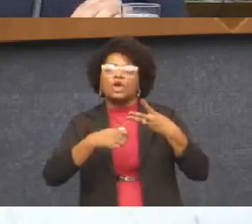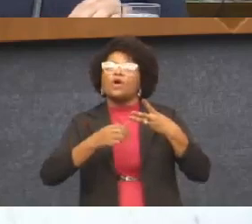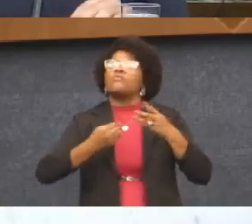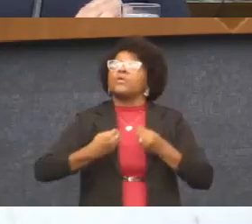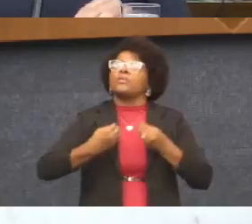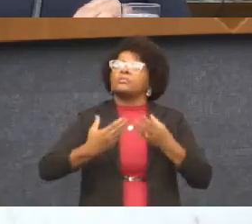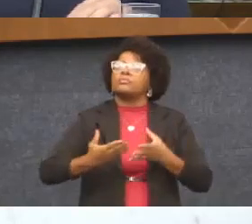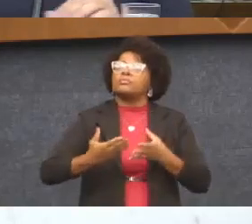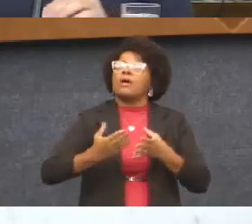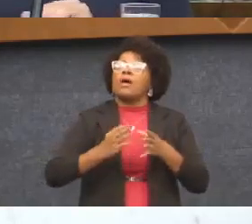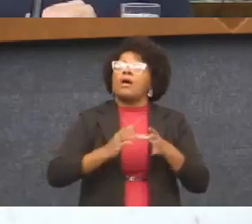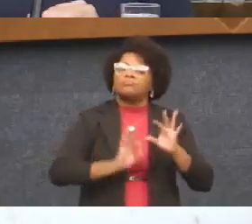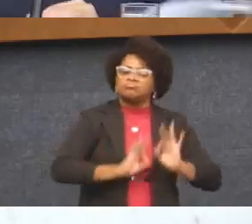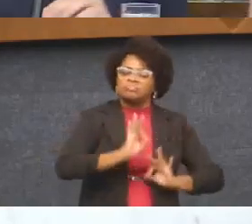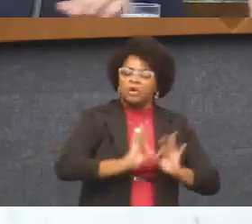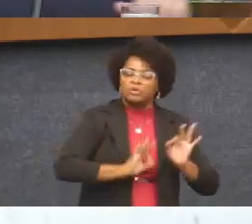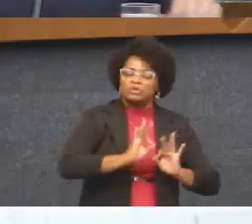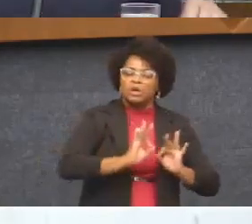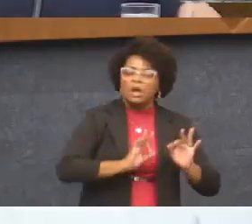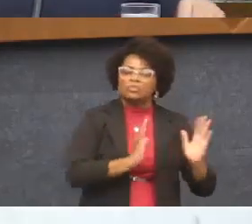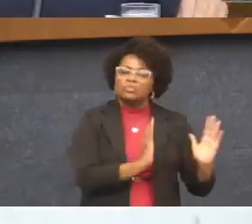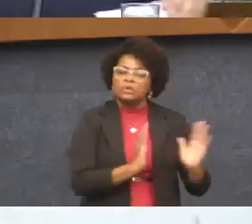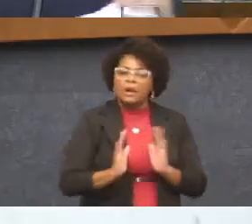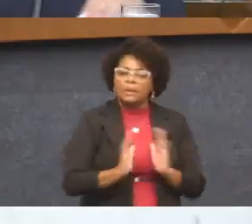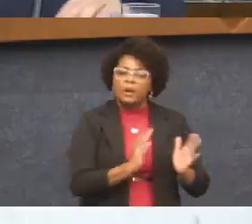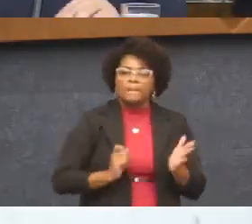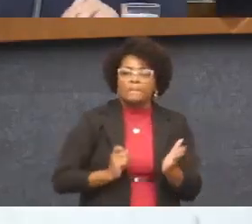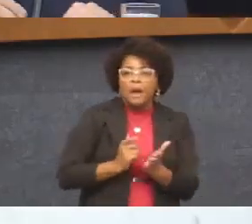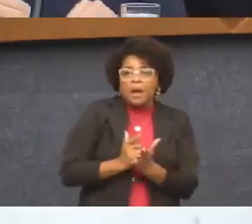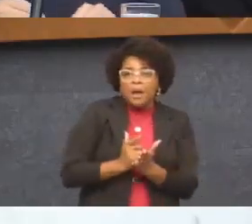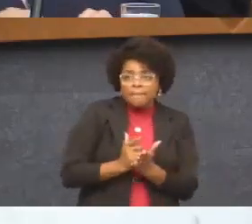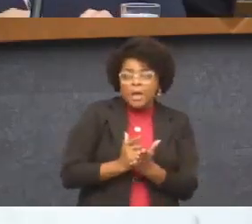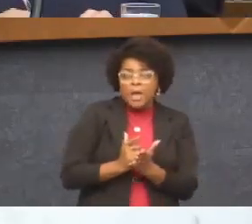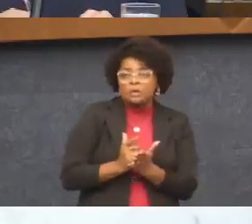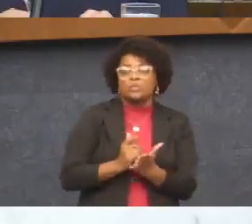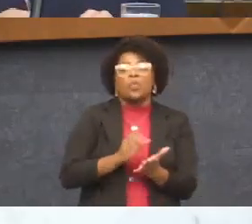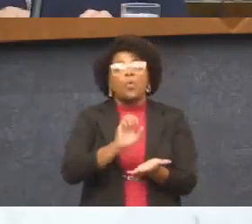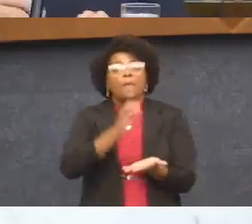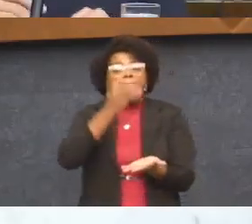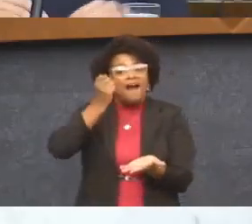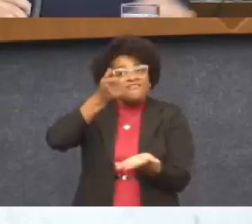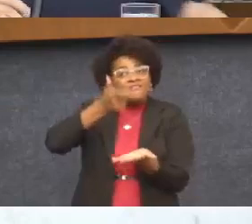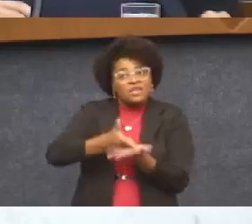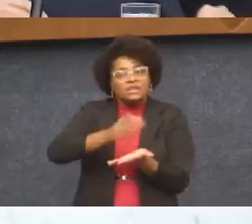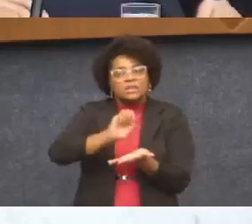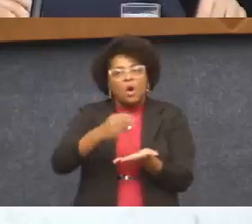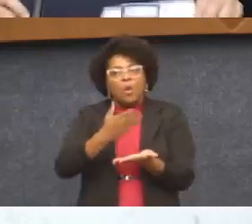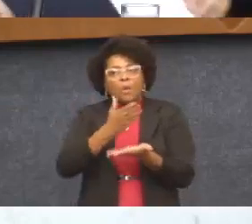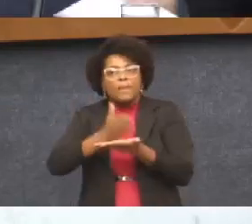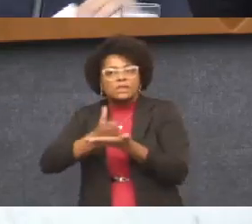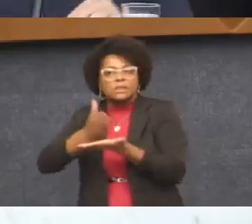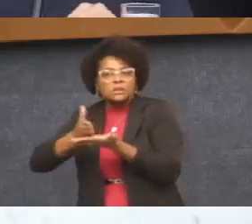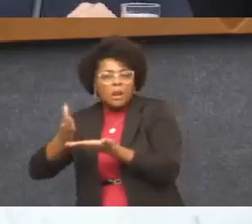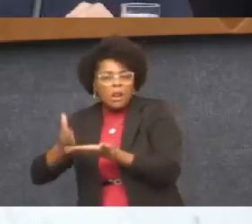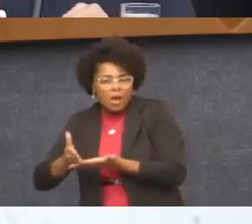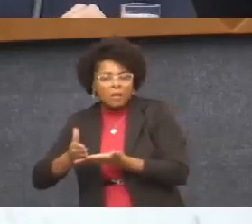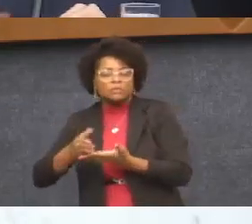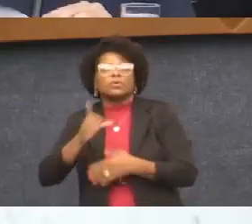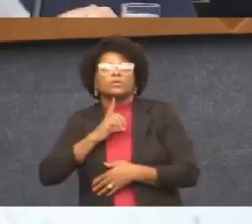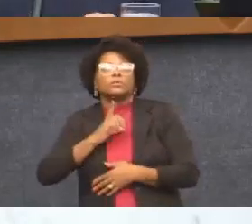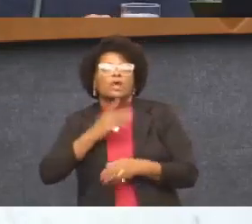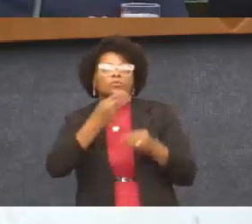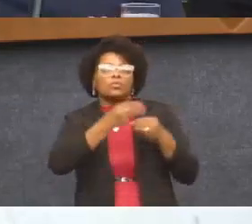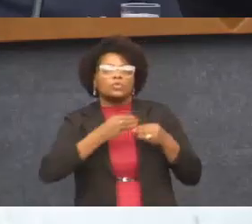e temporário, descontos para pagamento à vista ou parcelado de créditos em favor do município e da outras providências.